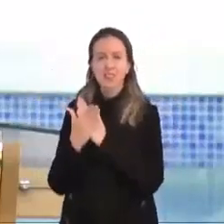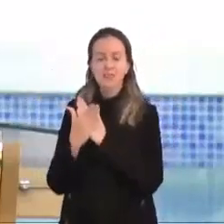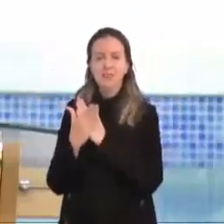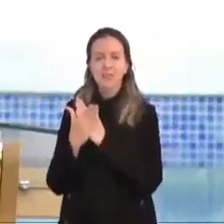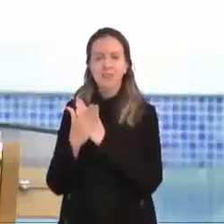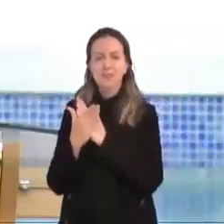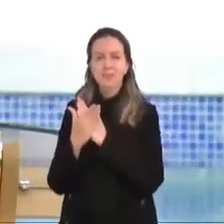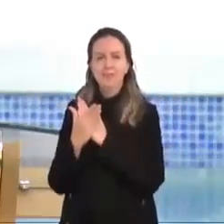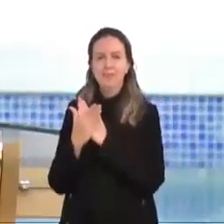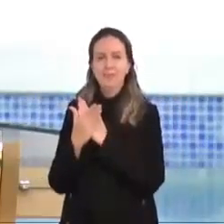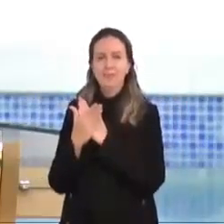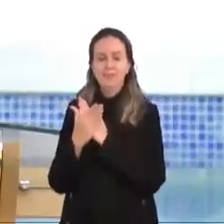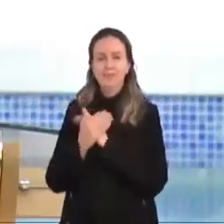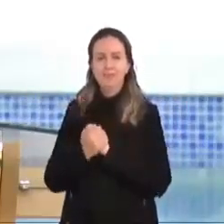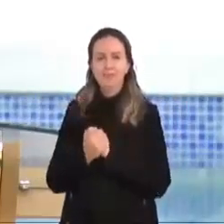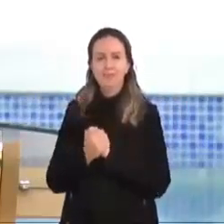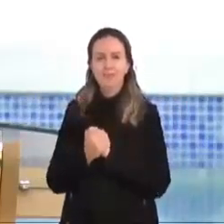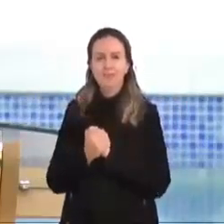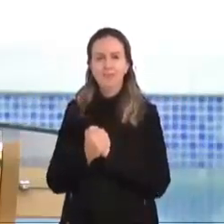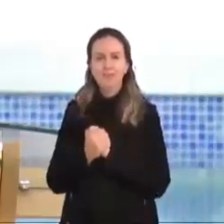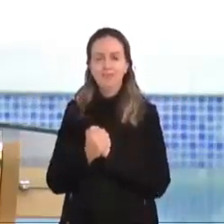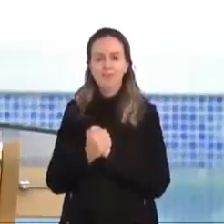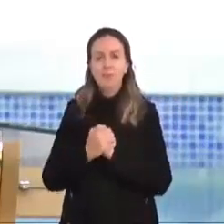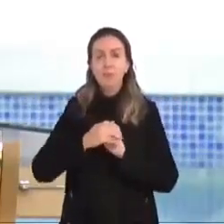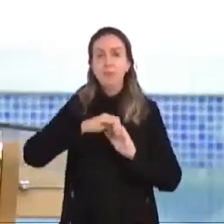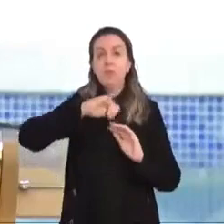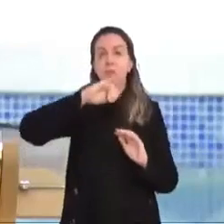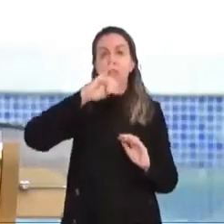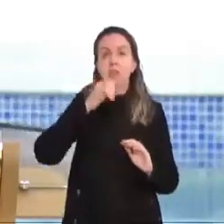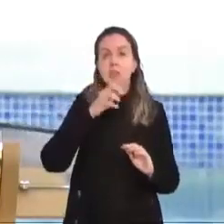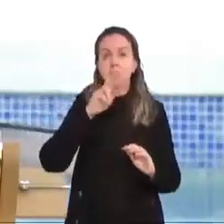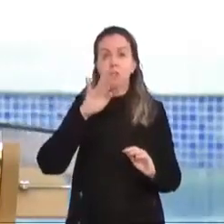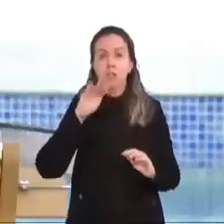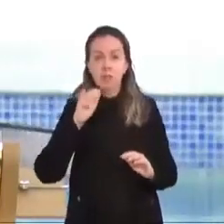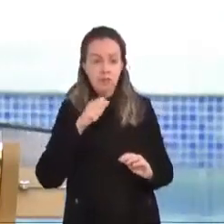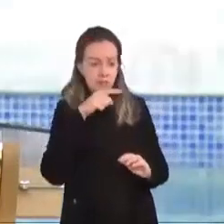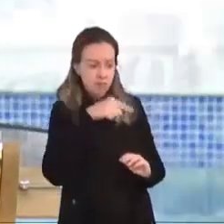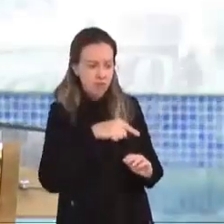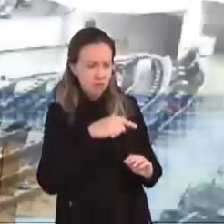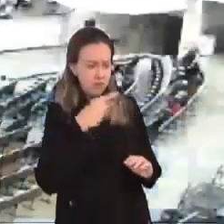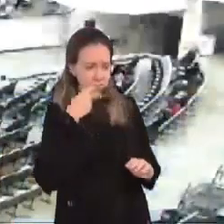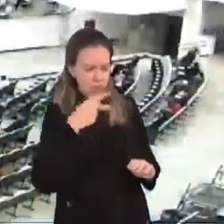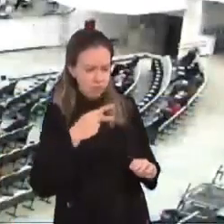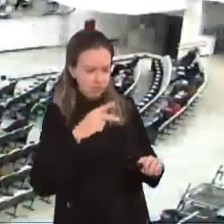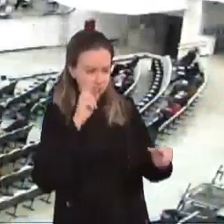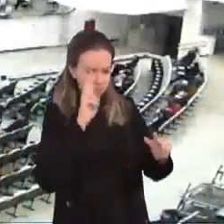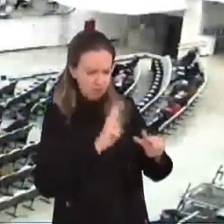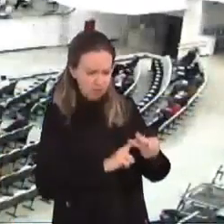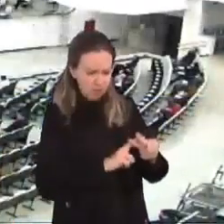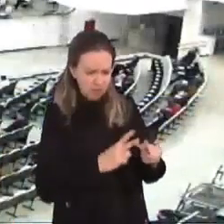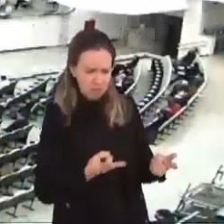Ele não está preso porque cometeu um erro. Não, ele está preso porque é profeta.